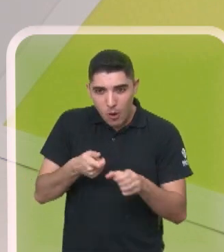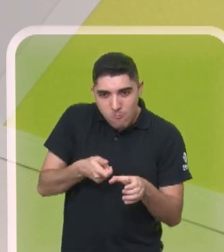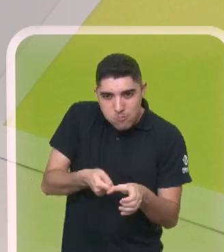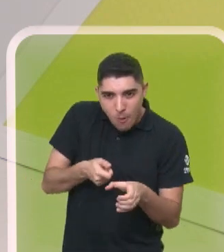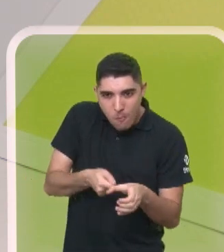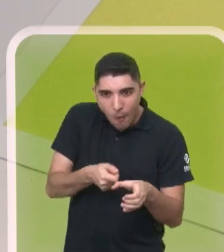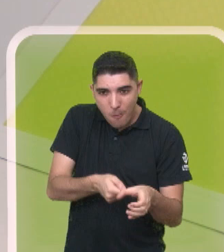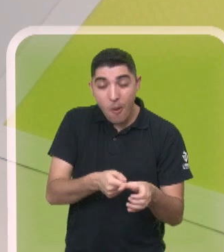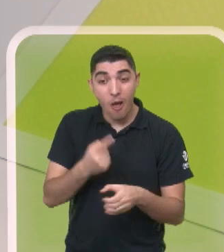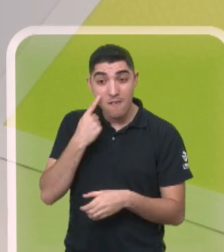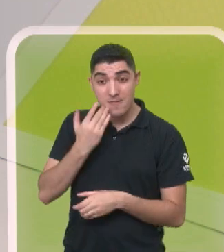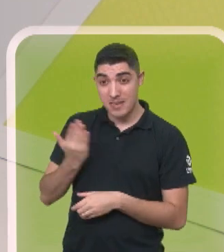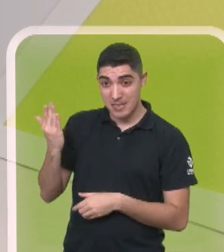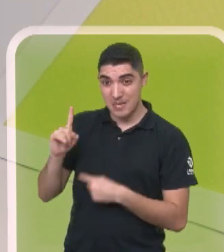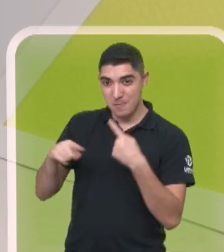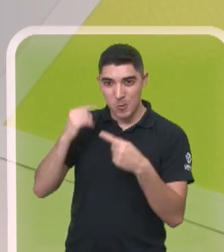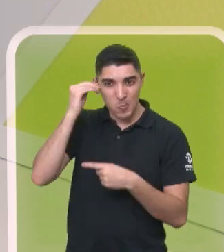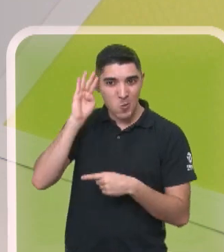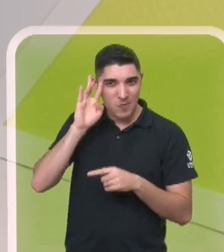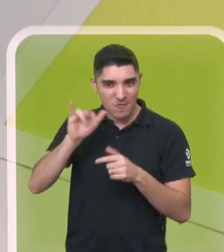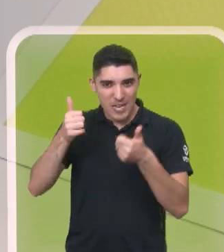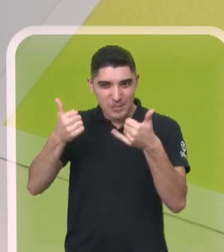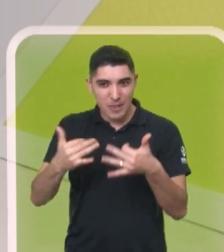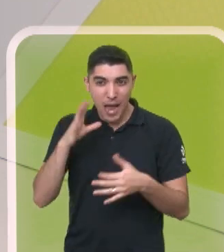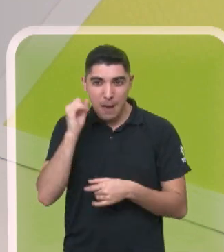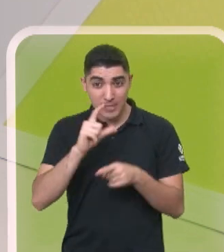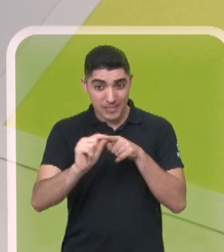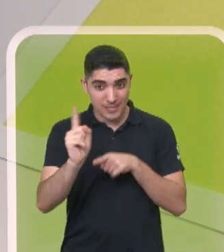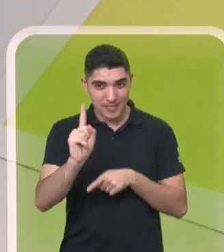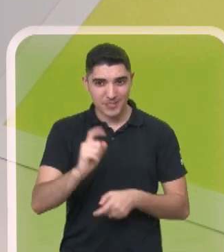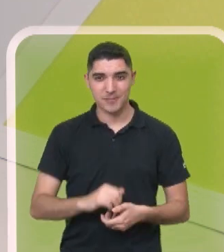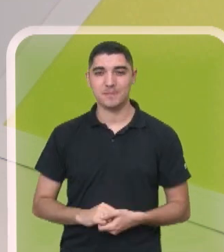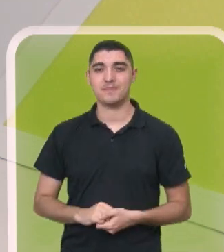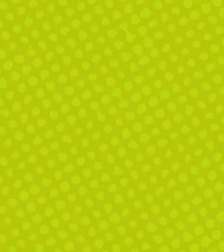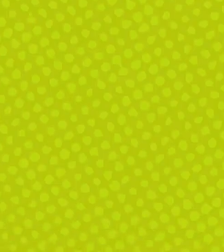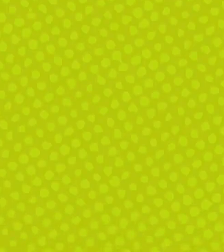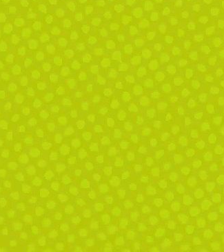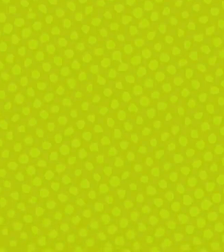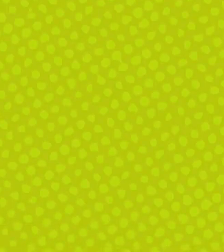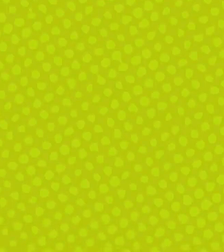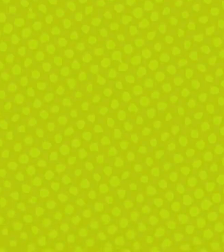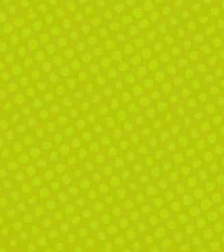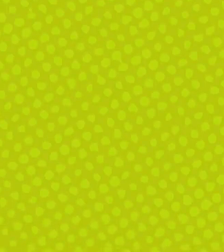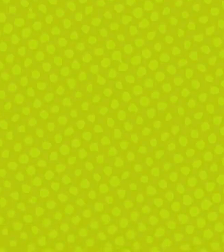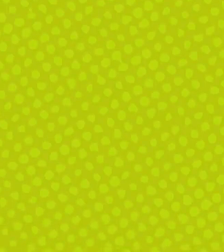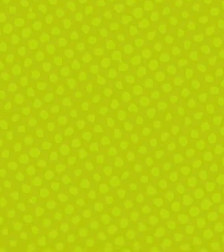O Brunão vai contar tudo para você depois do intervalo, é rapidinho, não sai daí.